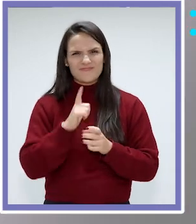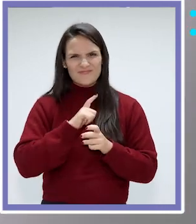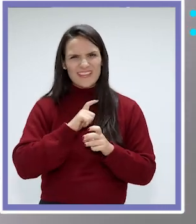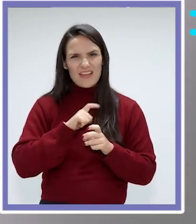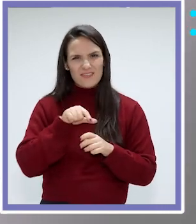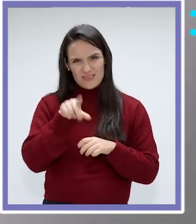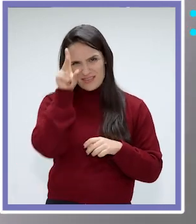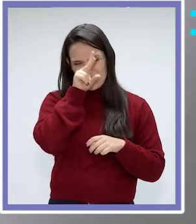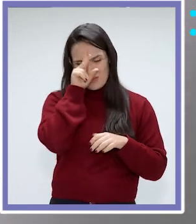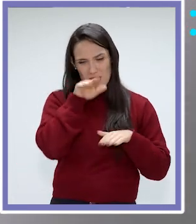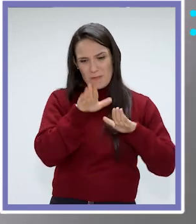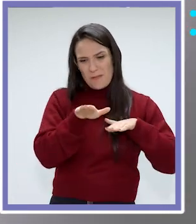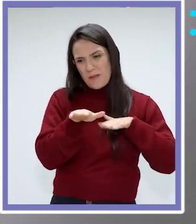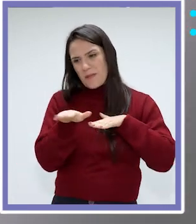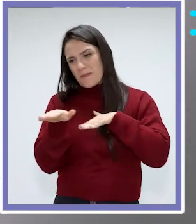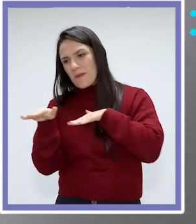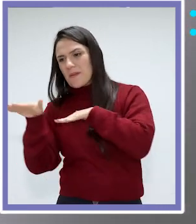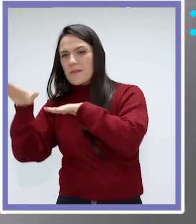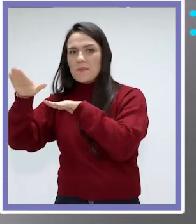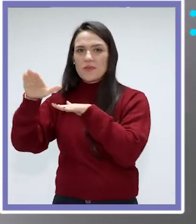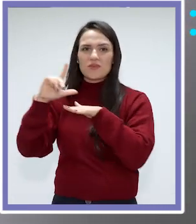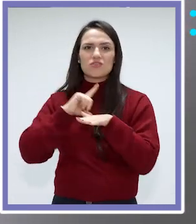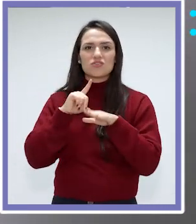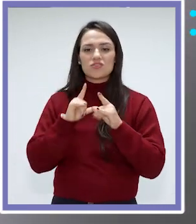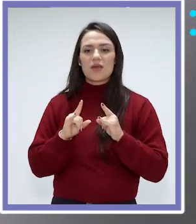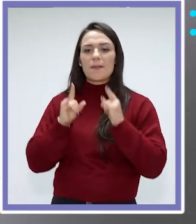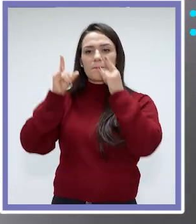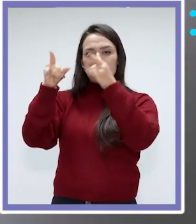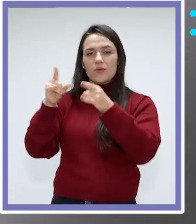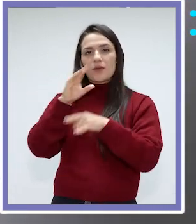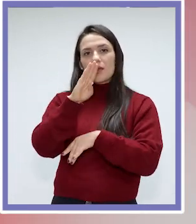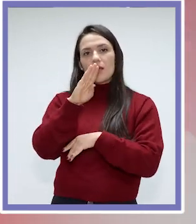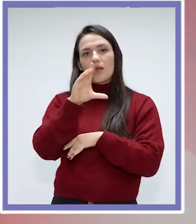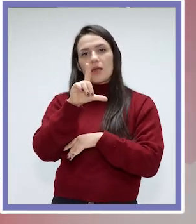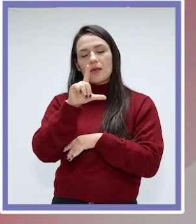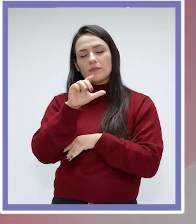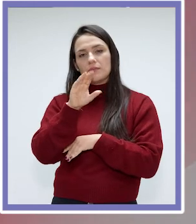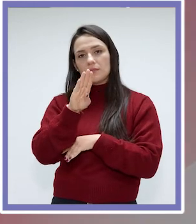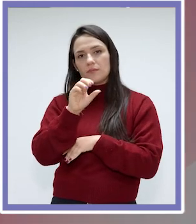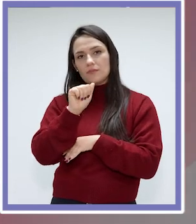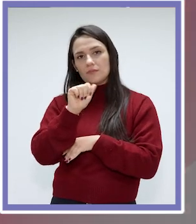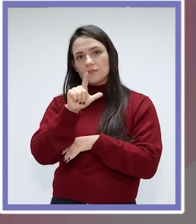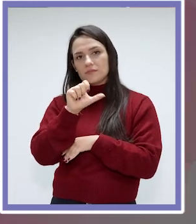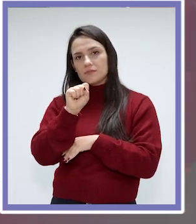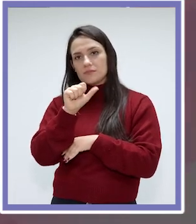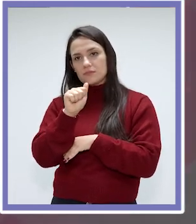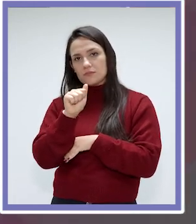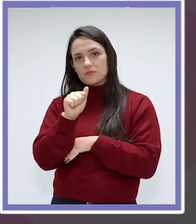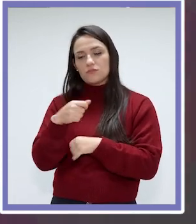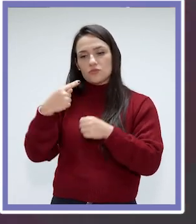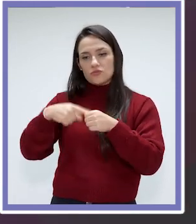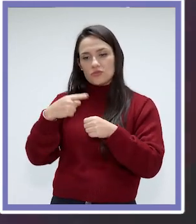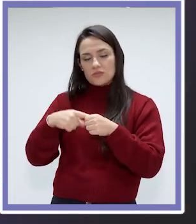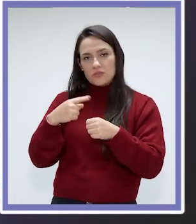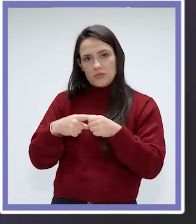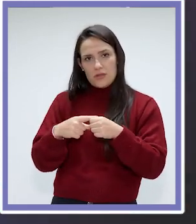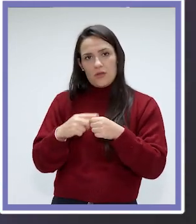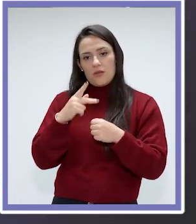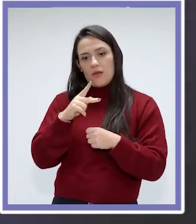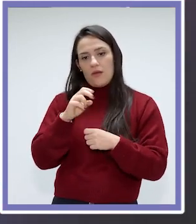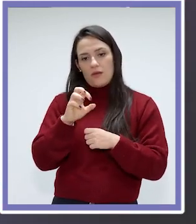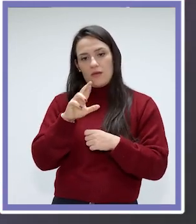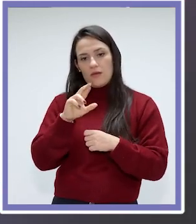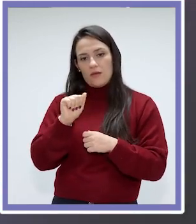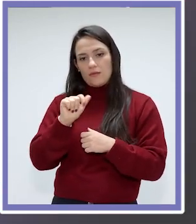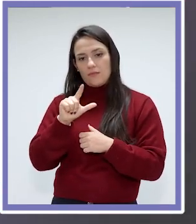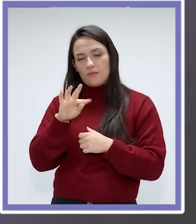foi Camelo Peralta, quando nós atravessamos a ponte, na balsa, né, para Camelo Peralta,